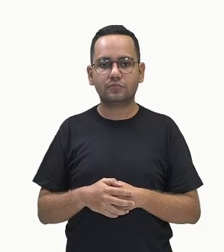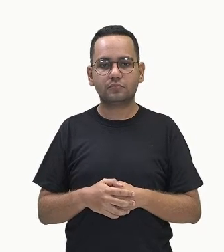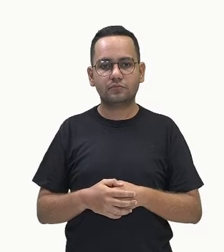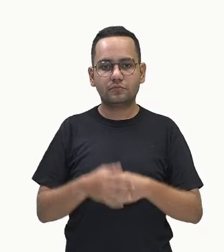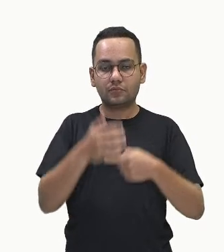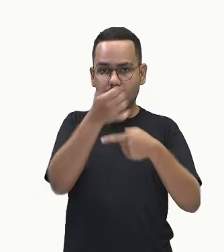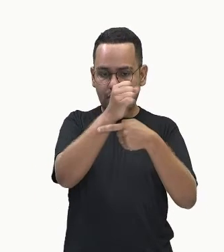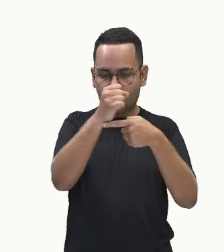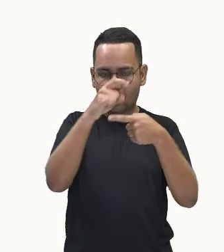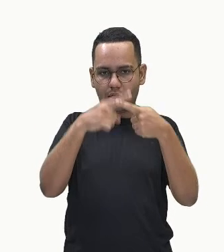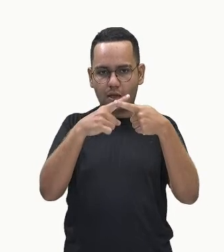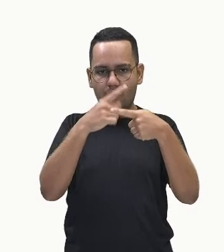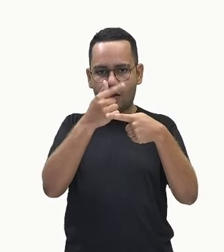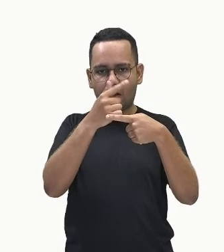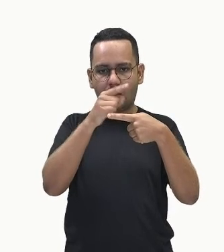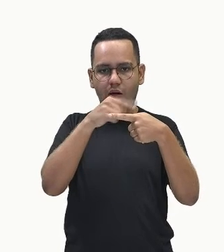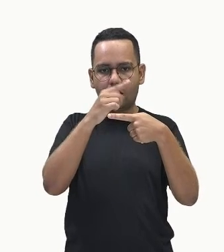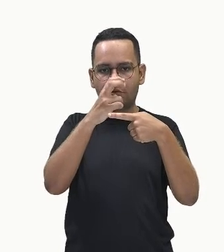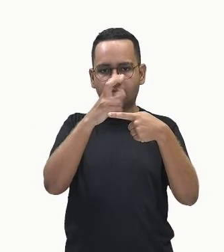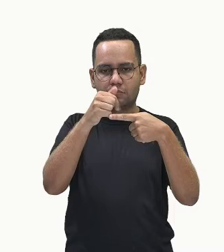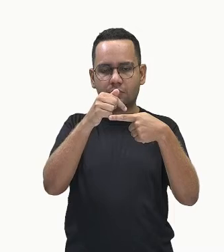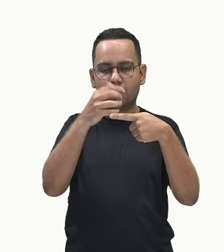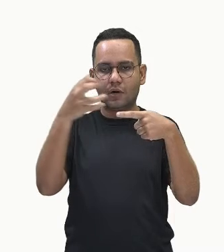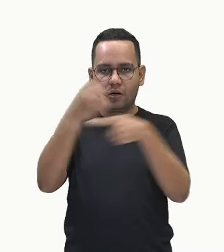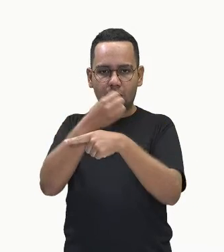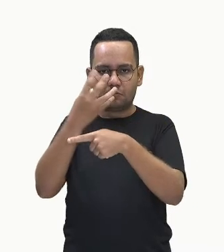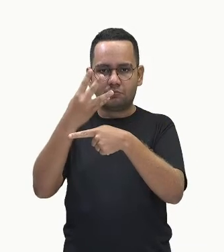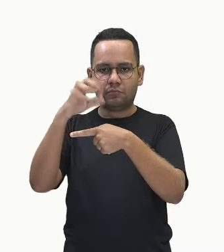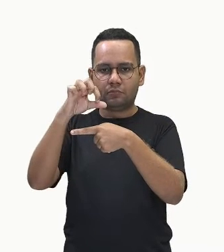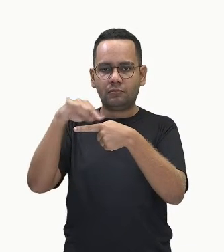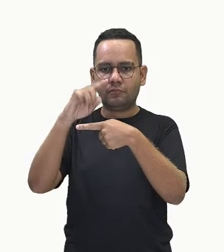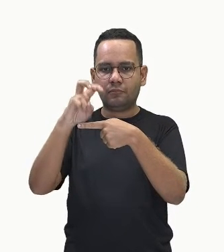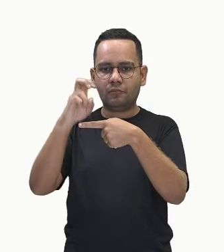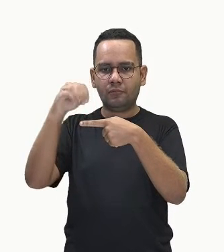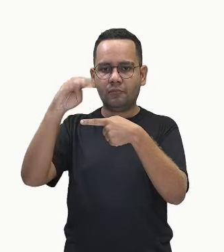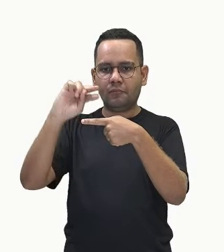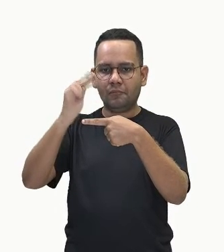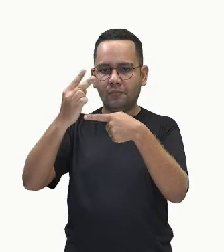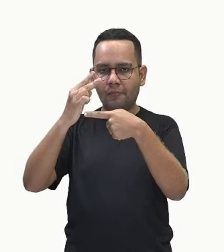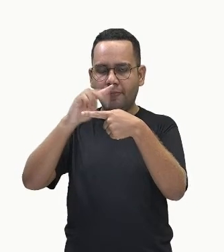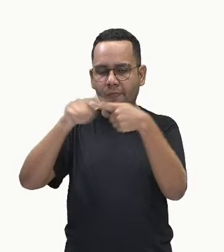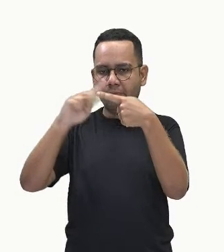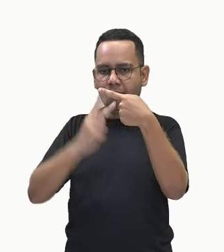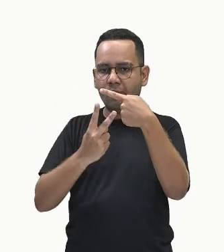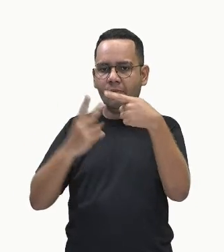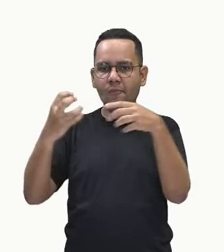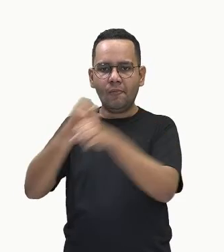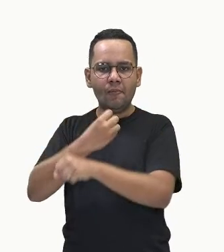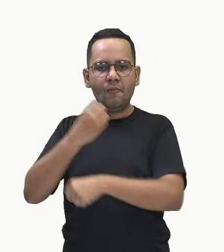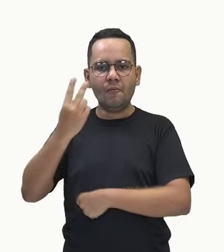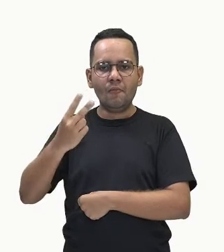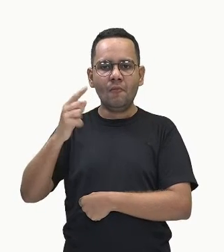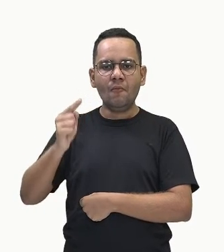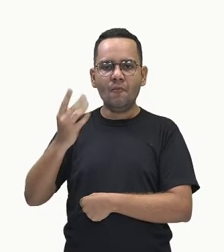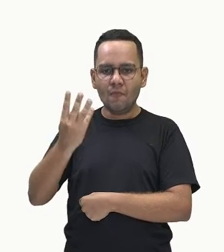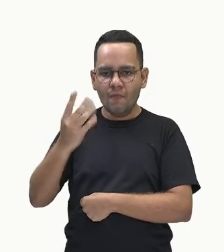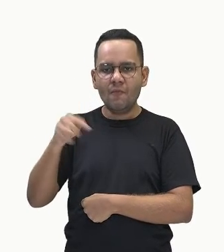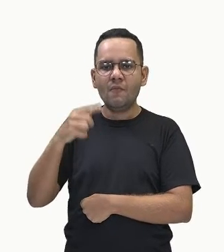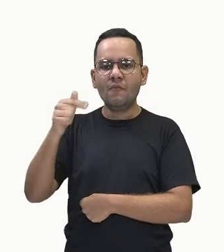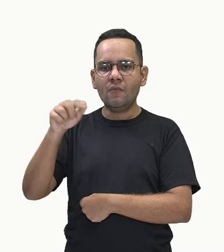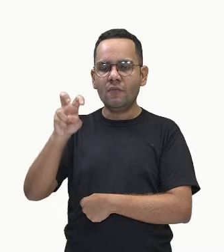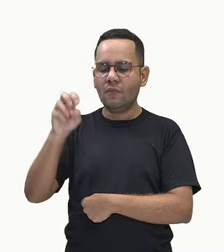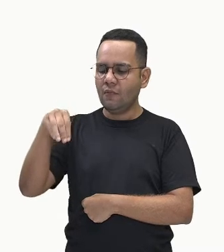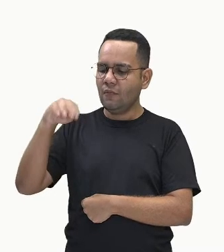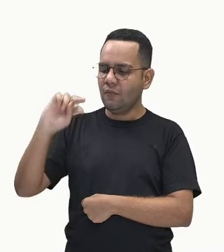2,75, 49,5 dividido por 2, que chegamos ao mesmo resultado que foi feito